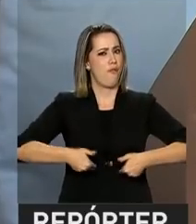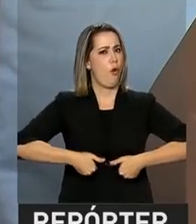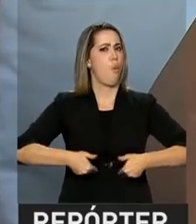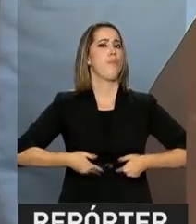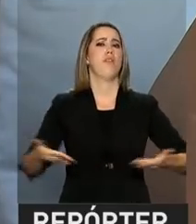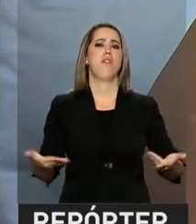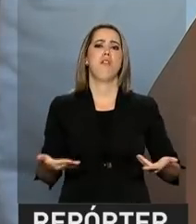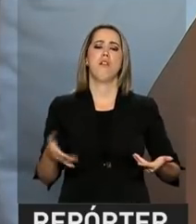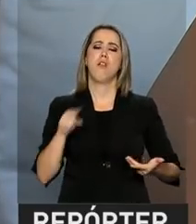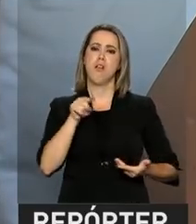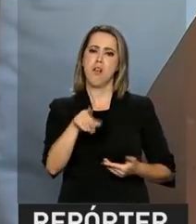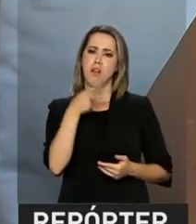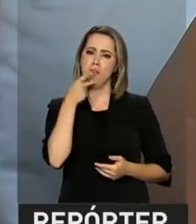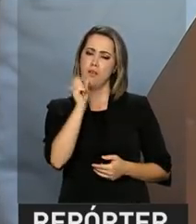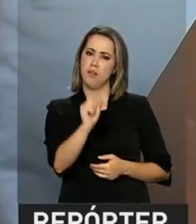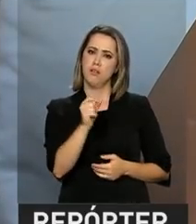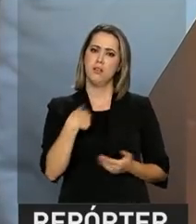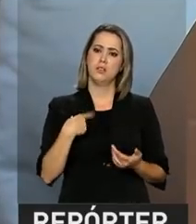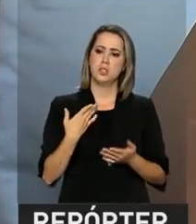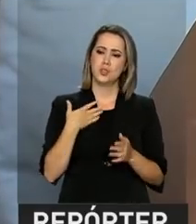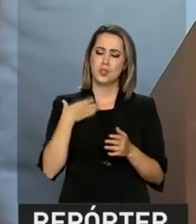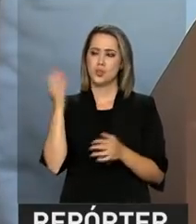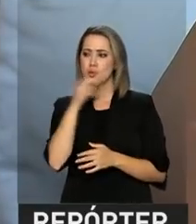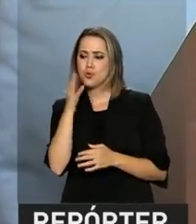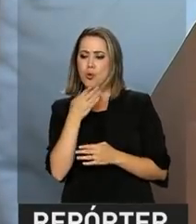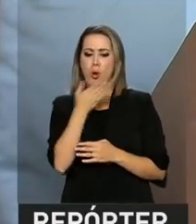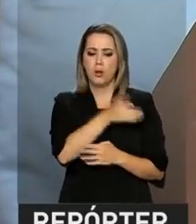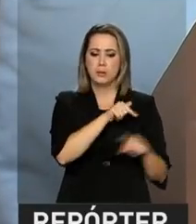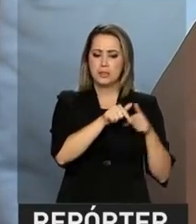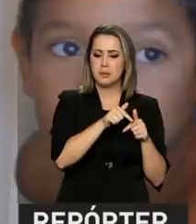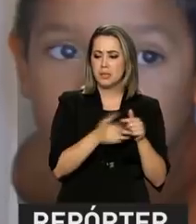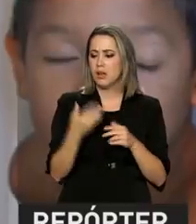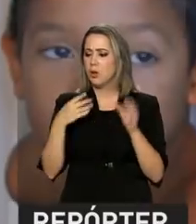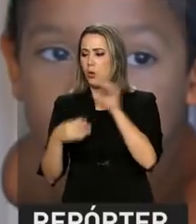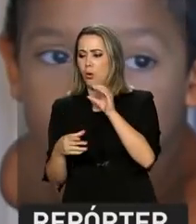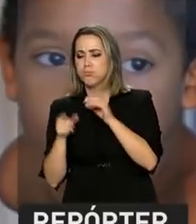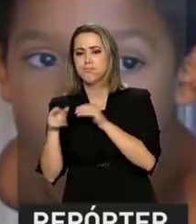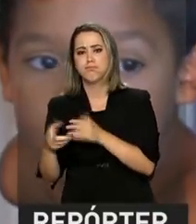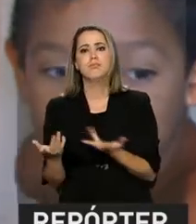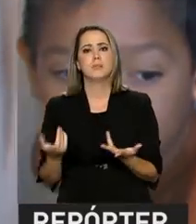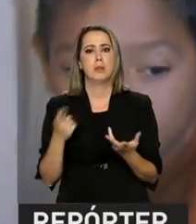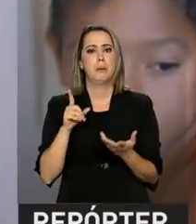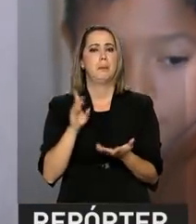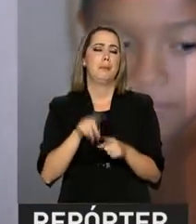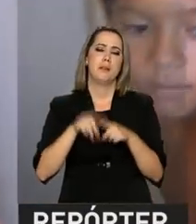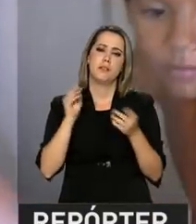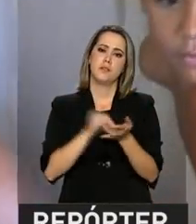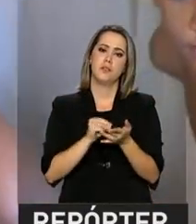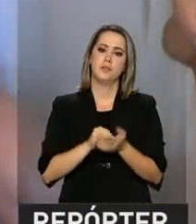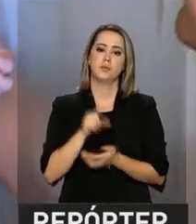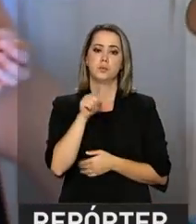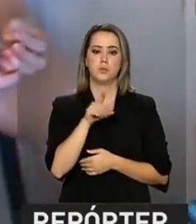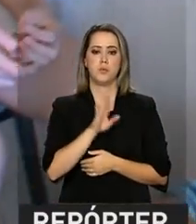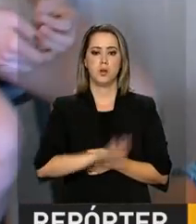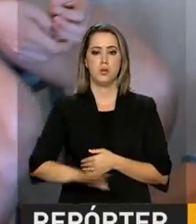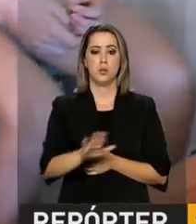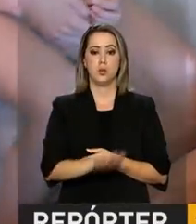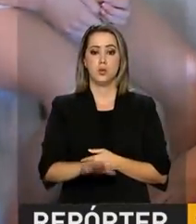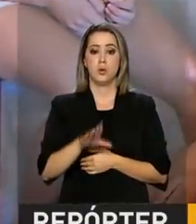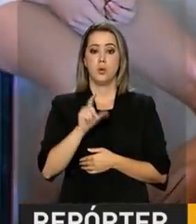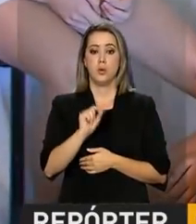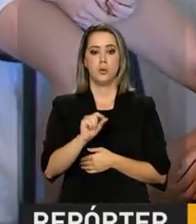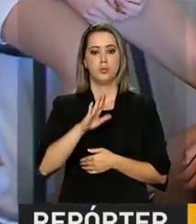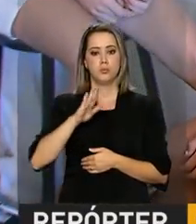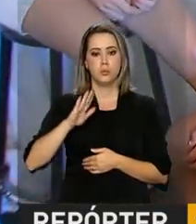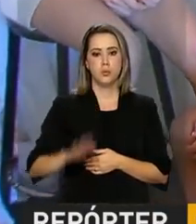Aí ela... porque a gente corre de um lado, corre de outro, mas nunca dá para suprir. Dos 6 filhos da Cristiane, só o Pedro, que é o mais novo, ainda